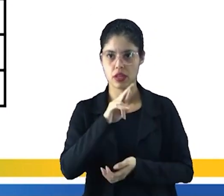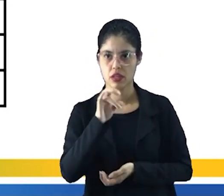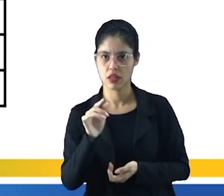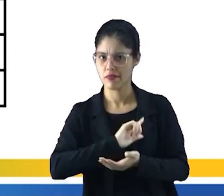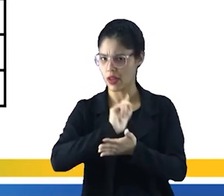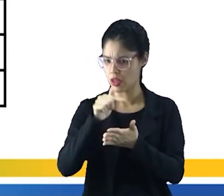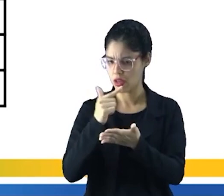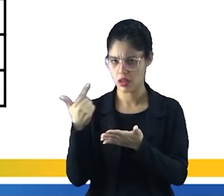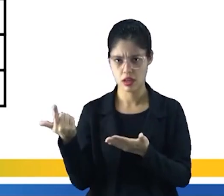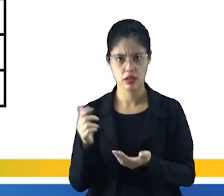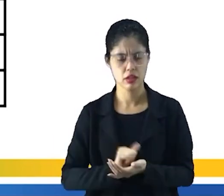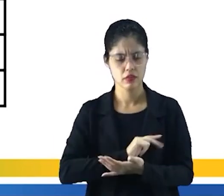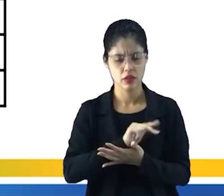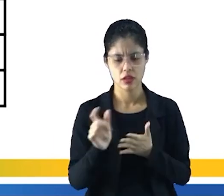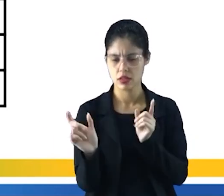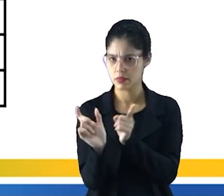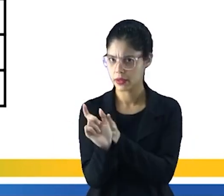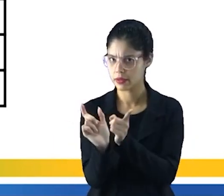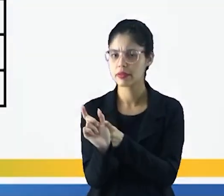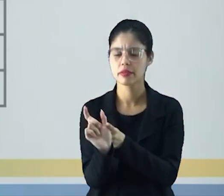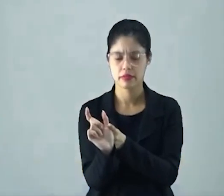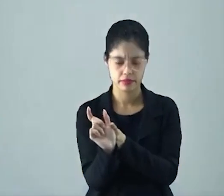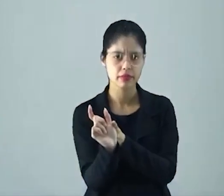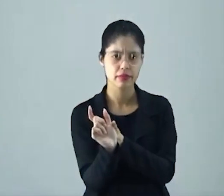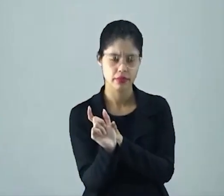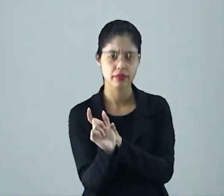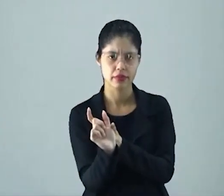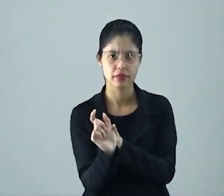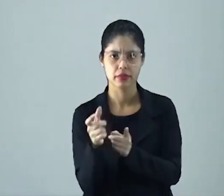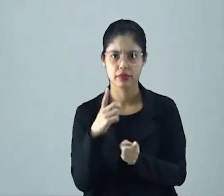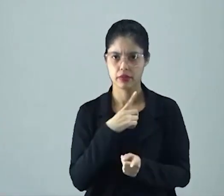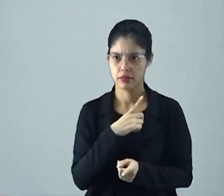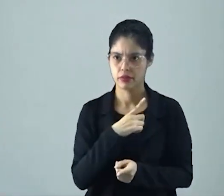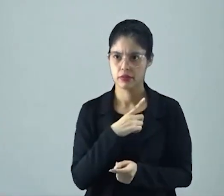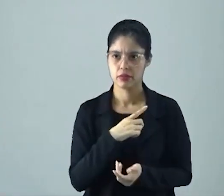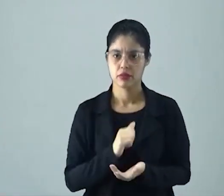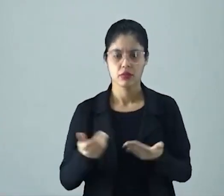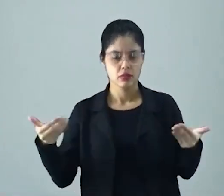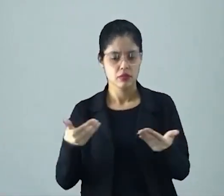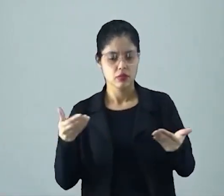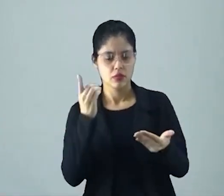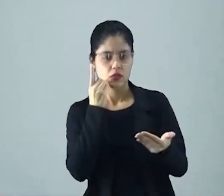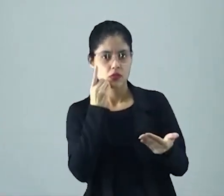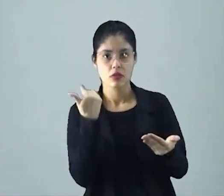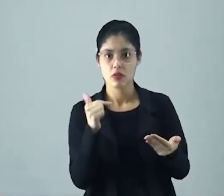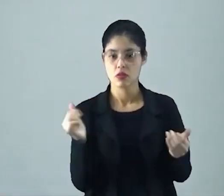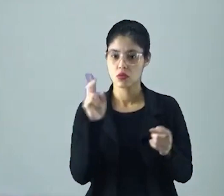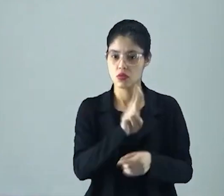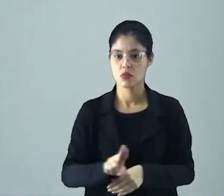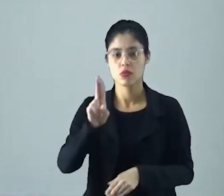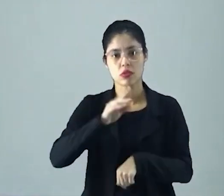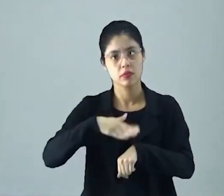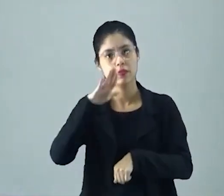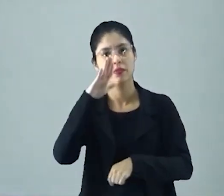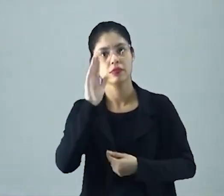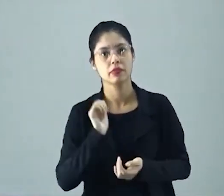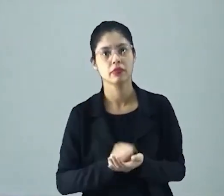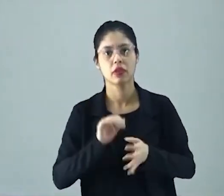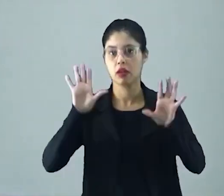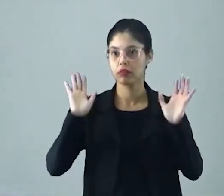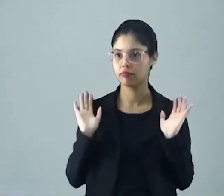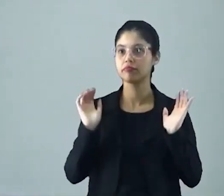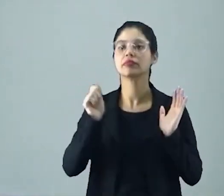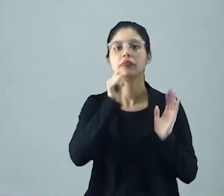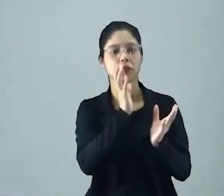ignóbil, enfim, uma variedade de palavras, né, que hoje em dia quase não se usa mais, a não